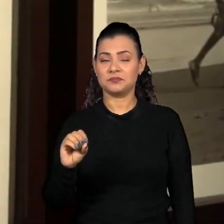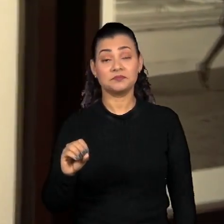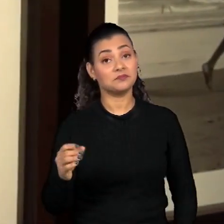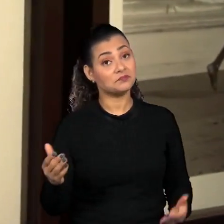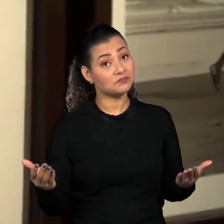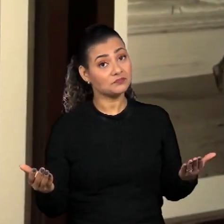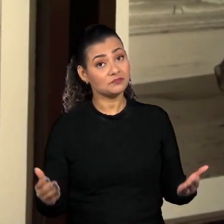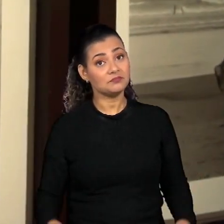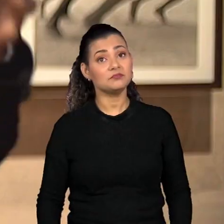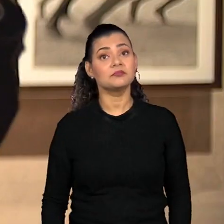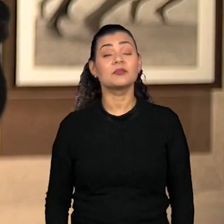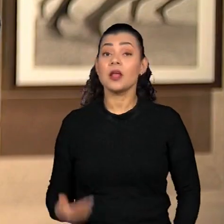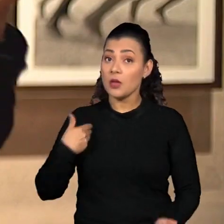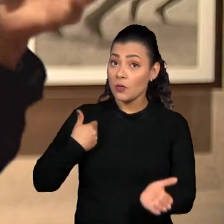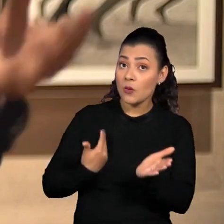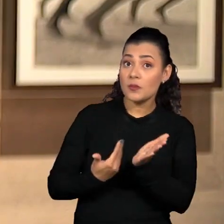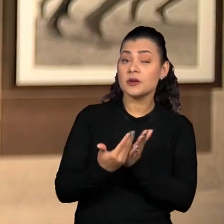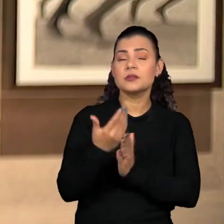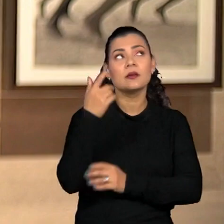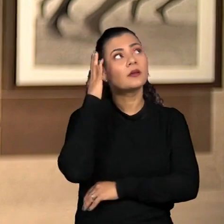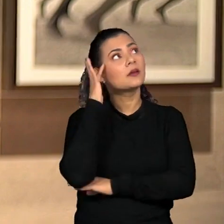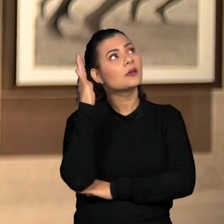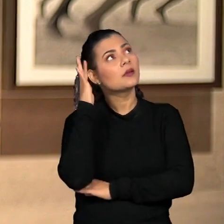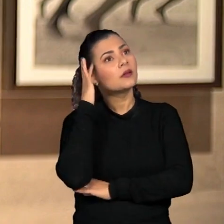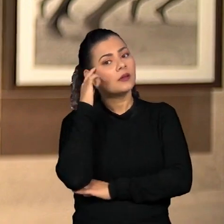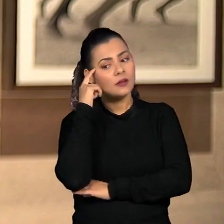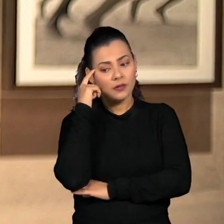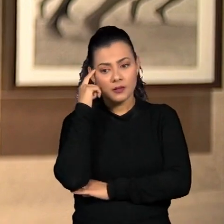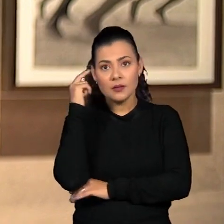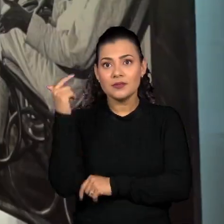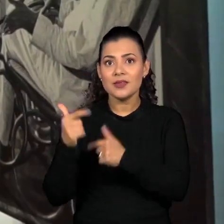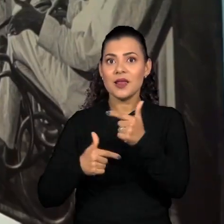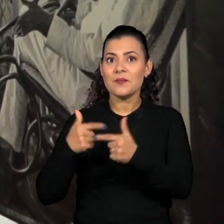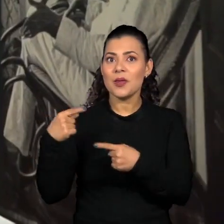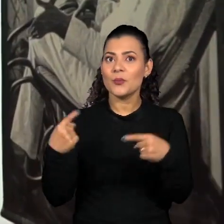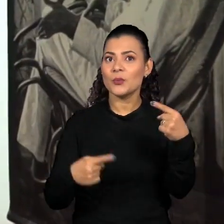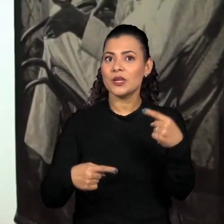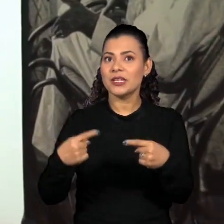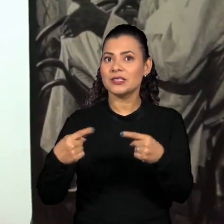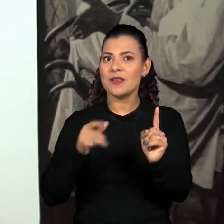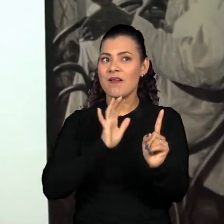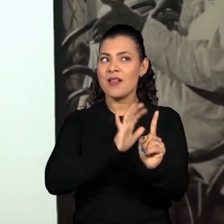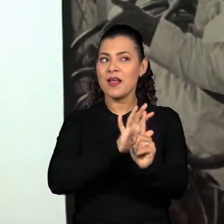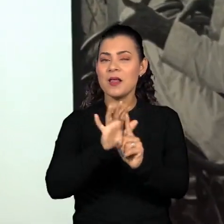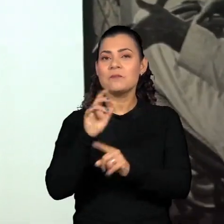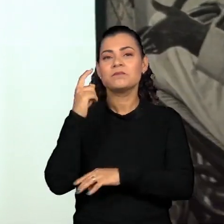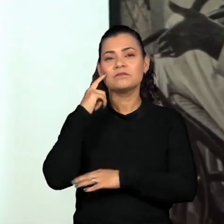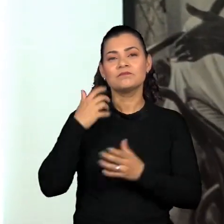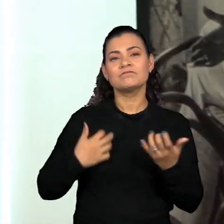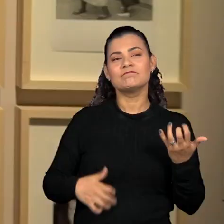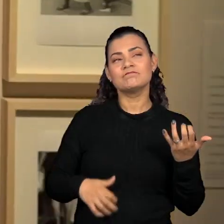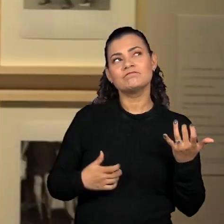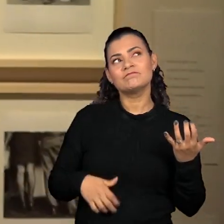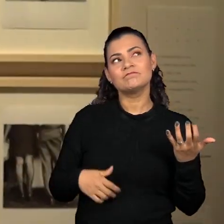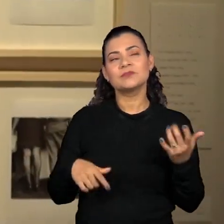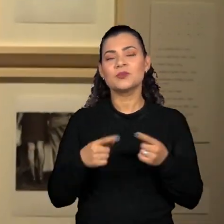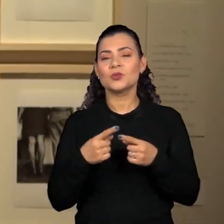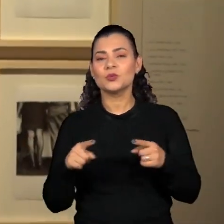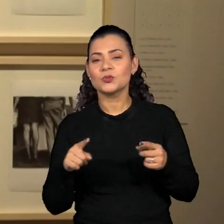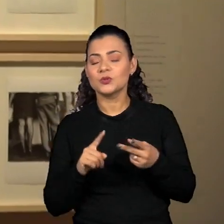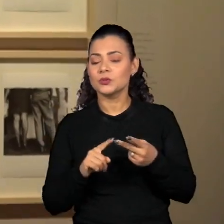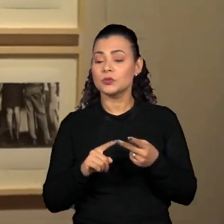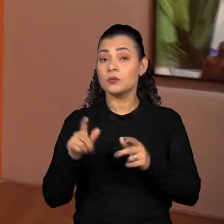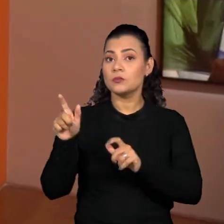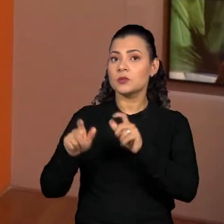Aí foi quando eu comecei a pensar num trabalho político. E aí vieram os músicos, né? os homens